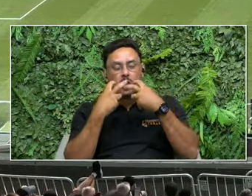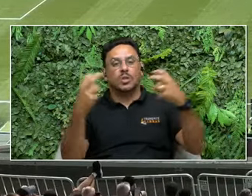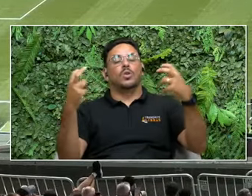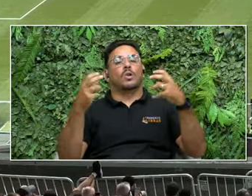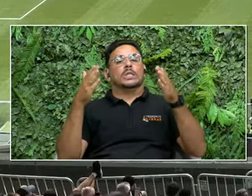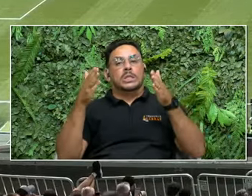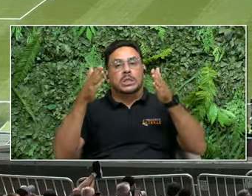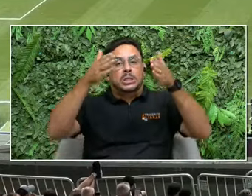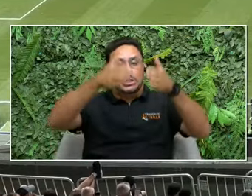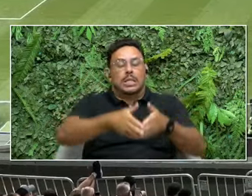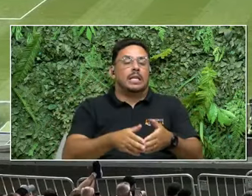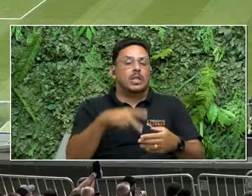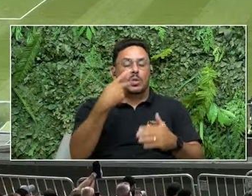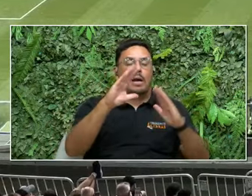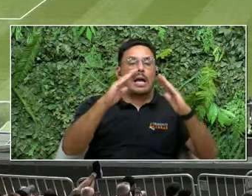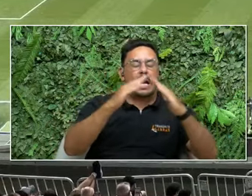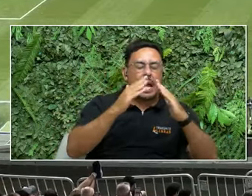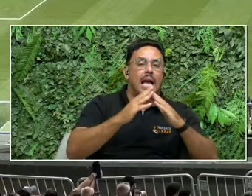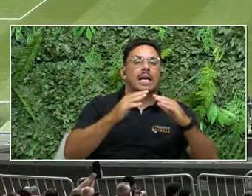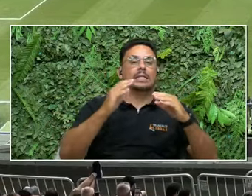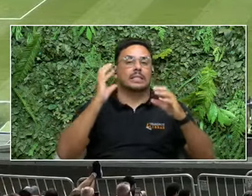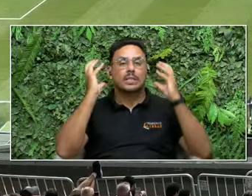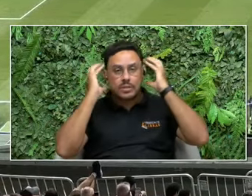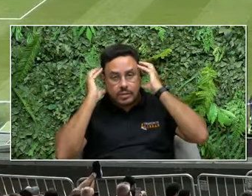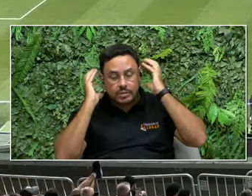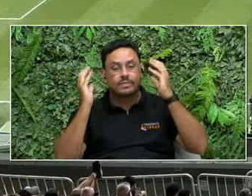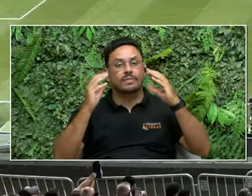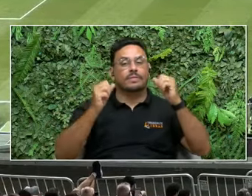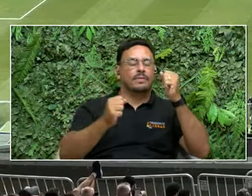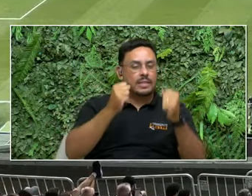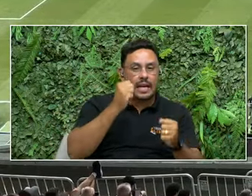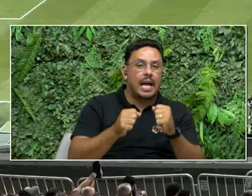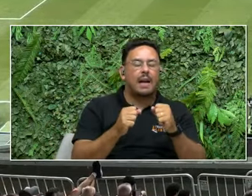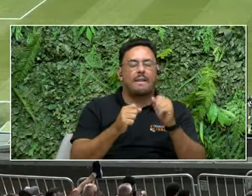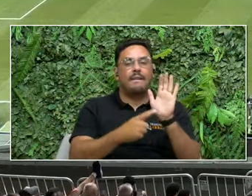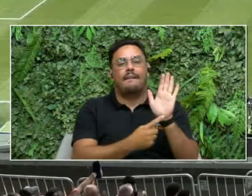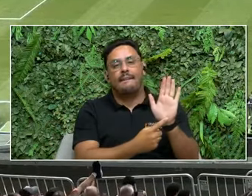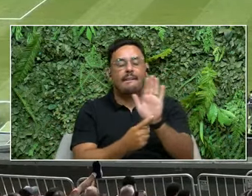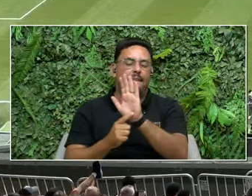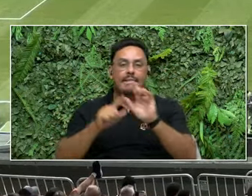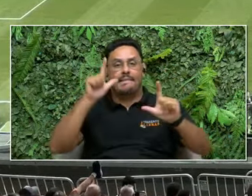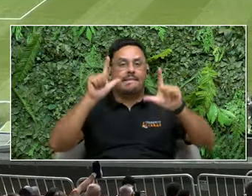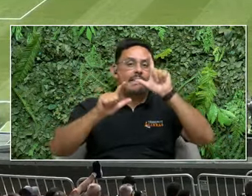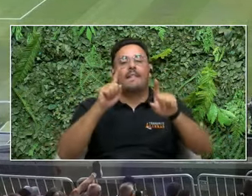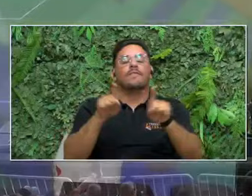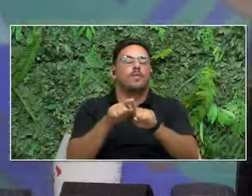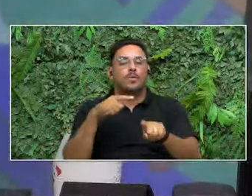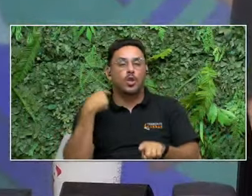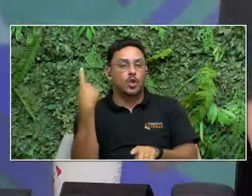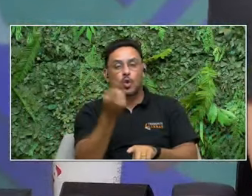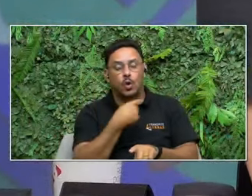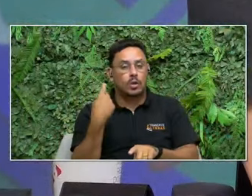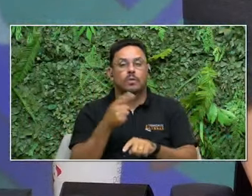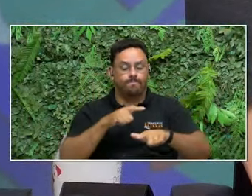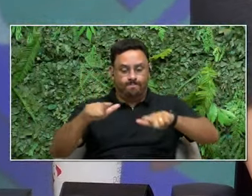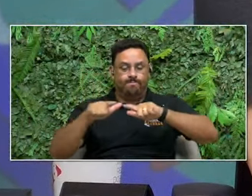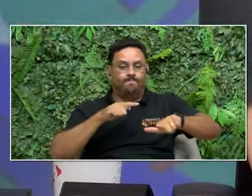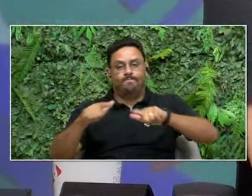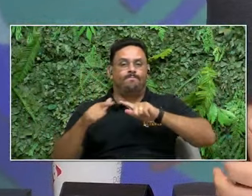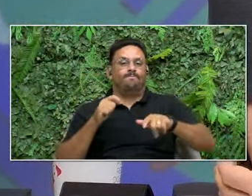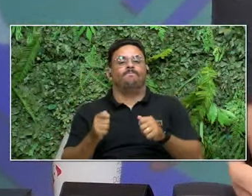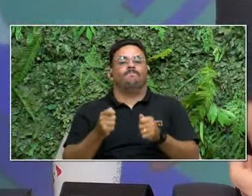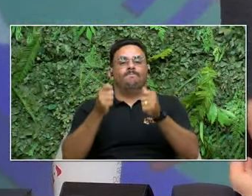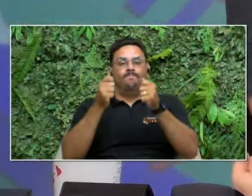chega os seus ouvidos não chega o seu carro e essas imagens não chegam para você então estamos todos juntos trabalhando para levar para você as